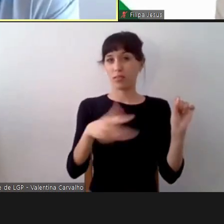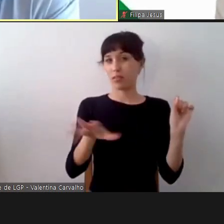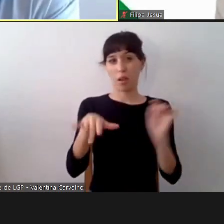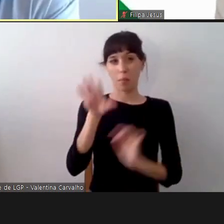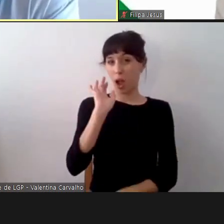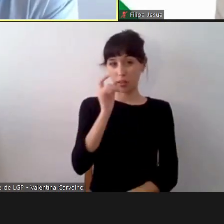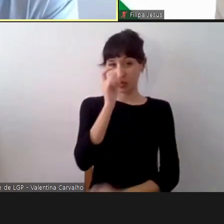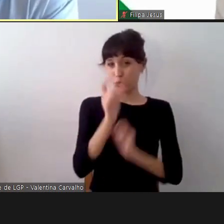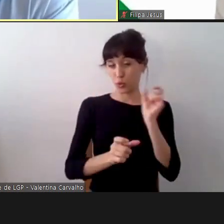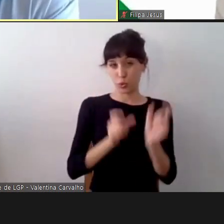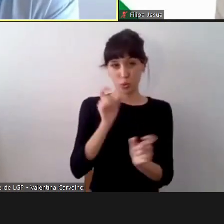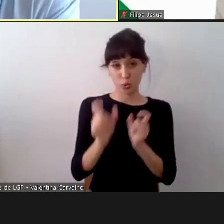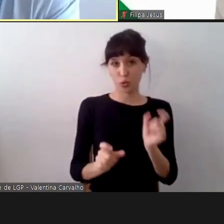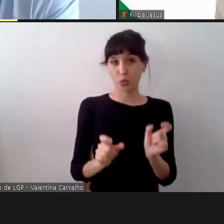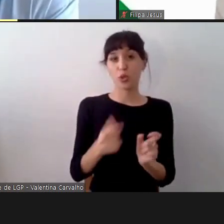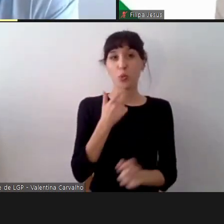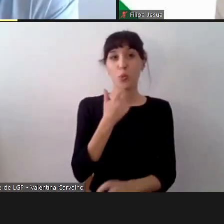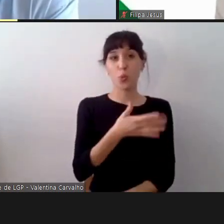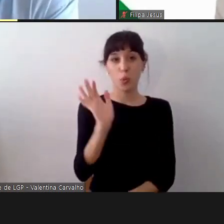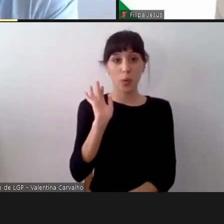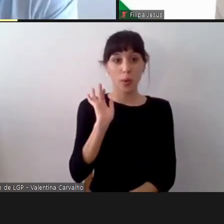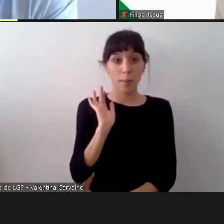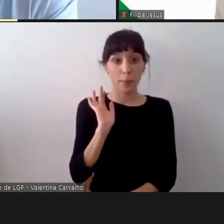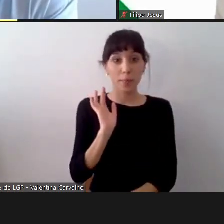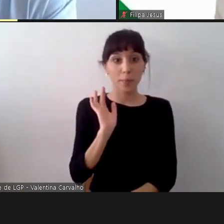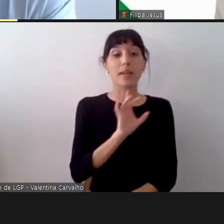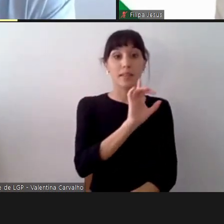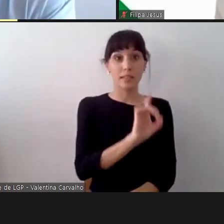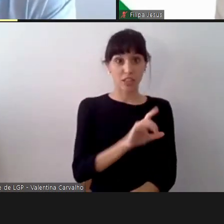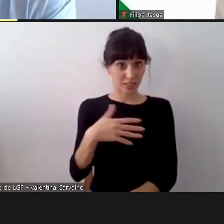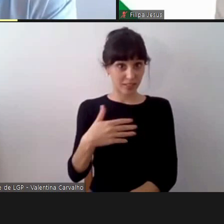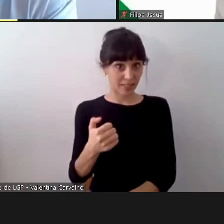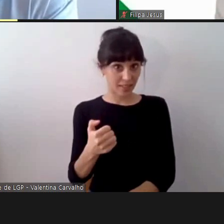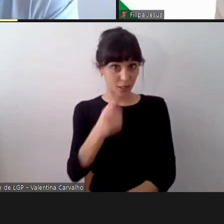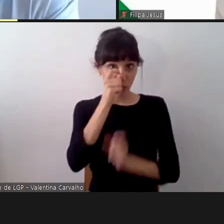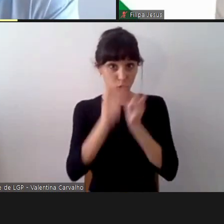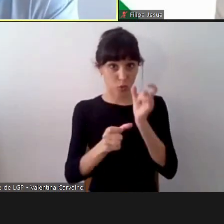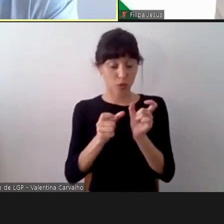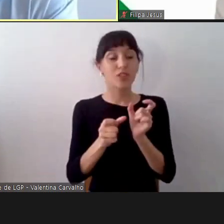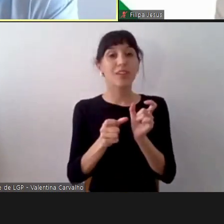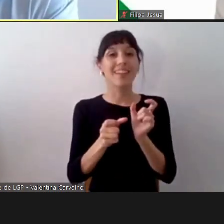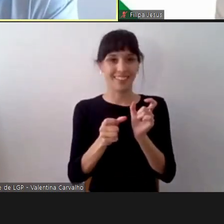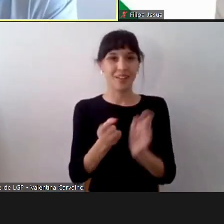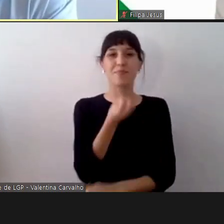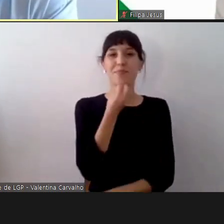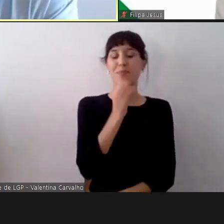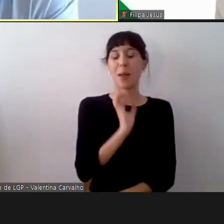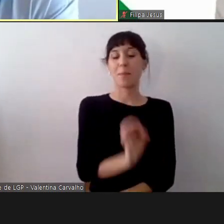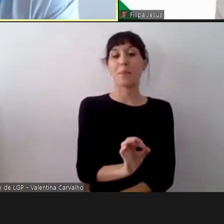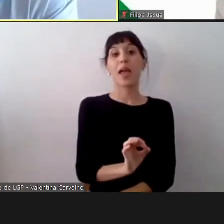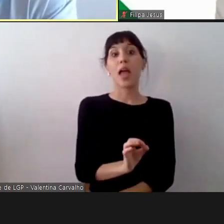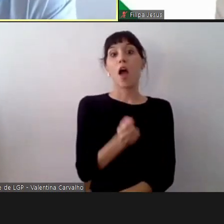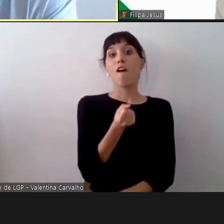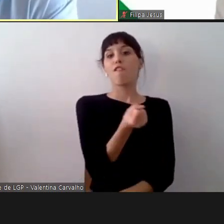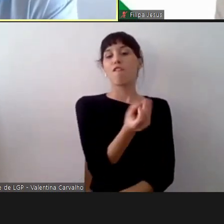e possivelmente muitos dirigentes. Ou em Zoom 615. Muito bem. E com certeza muitos dirigentes e